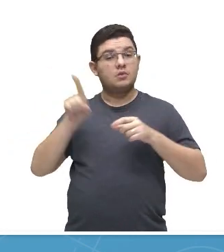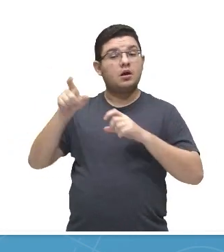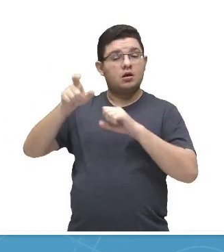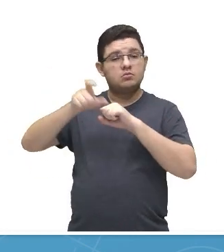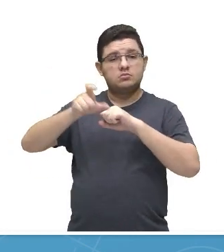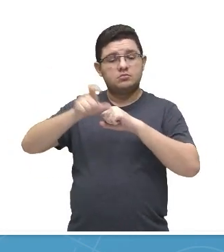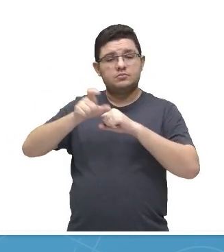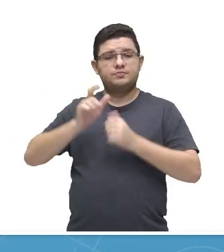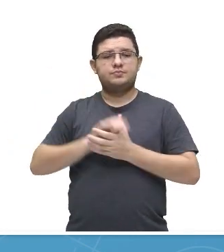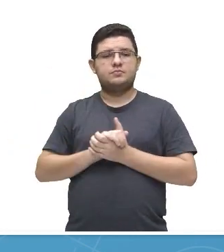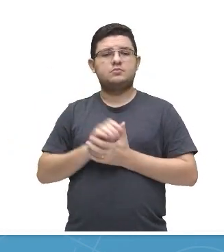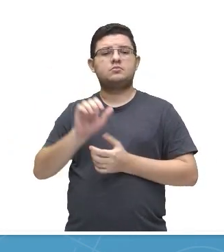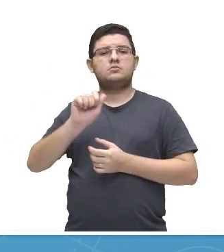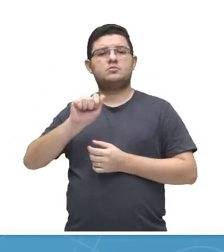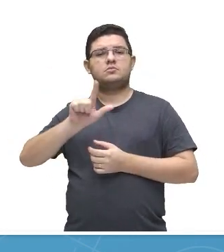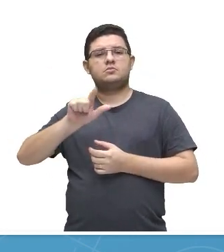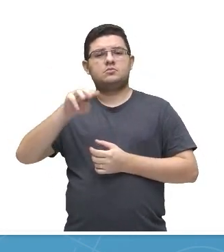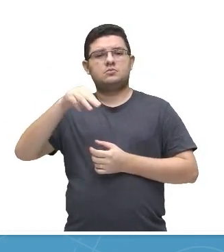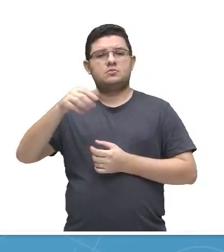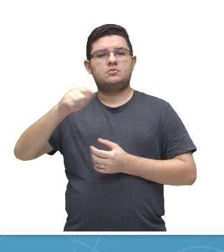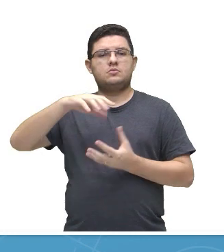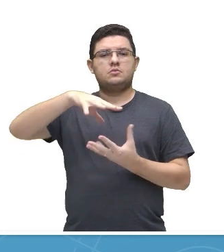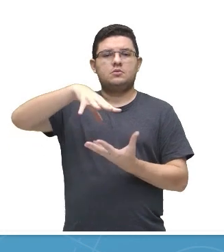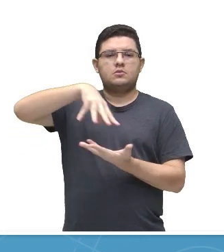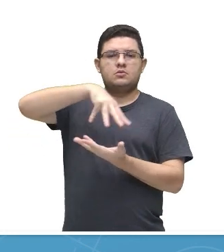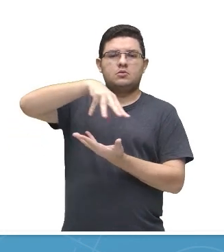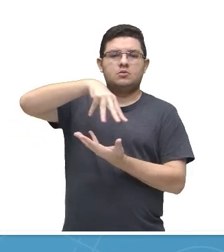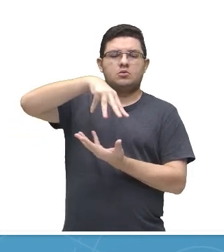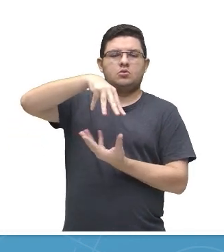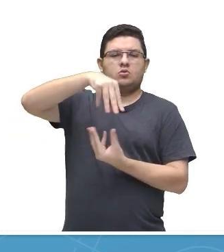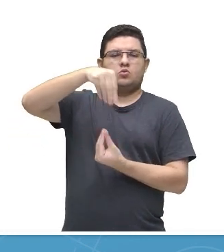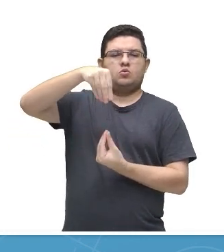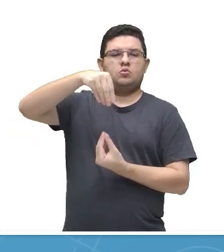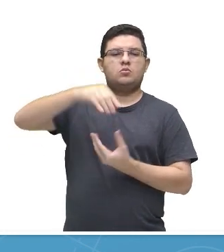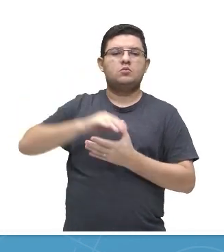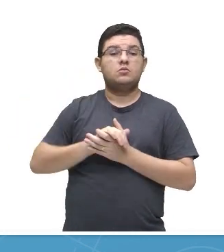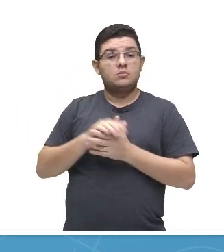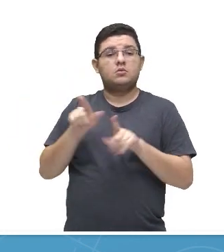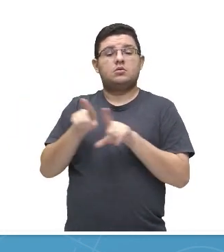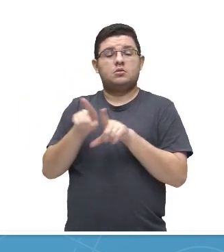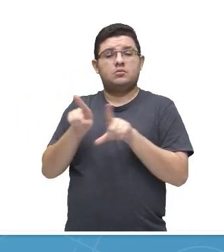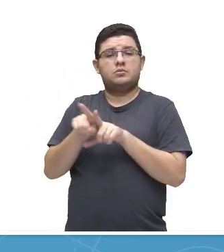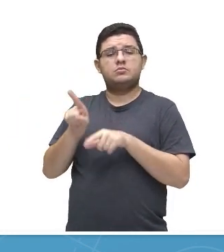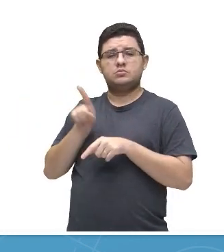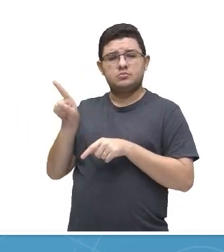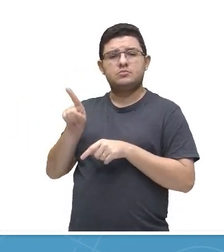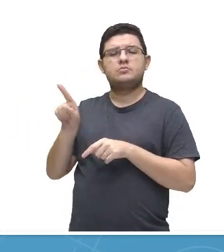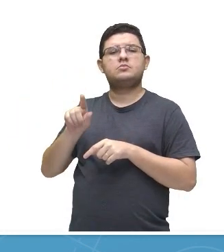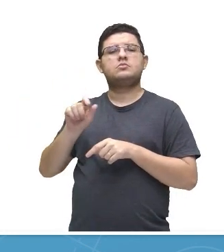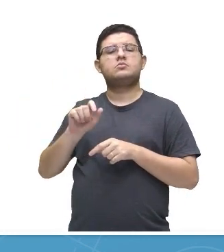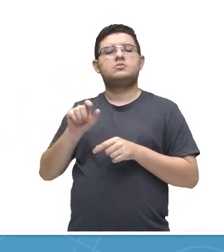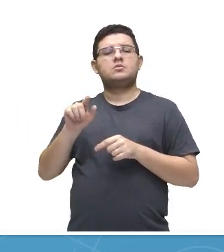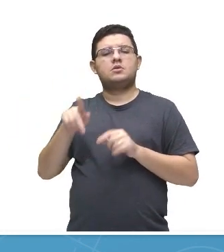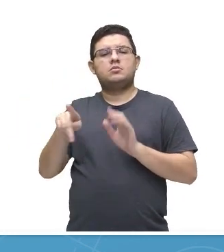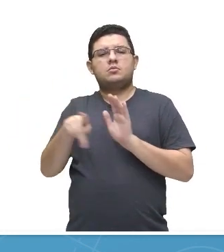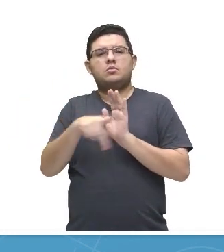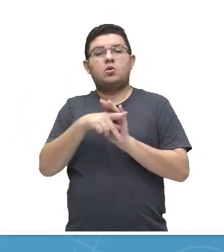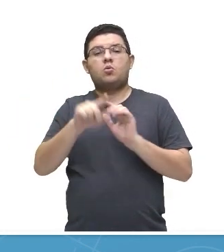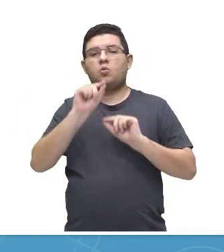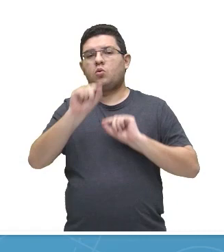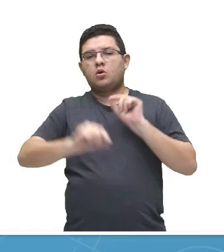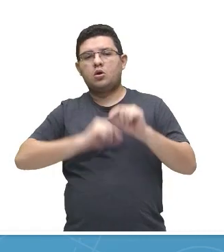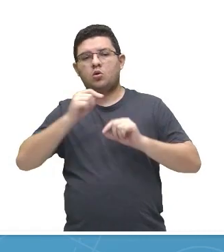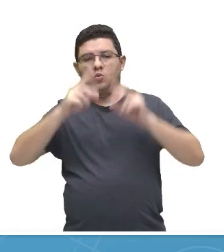alma também é uma palavra que designa um dos três, né, dos três componentes do ser humano, segundo a visão cristã,